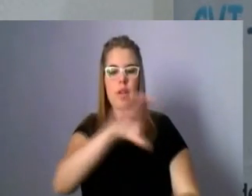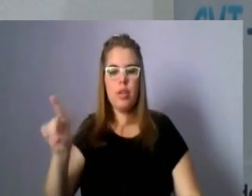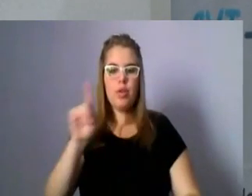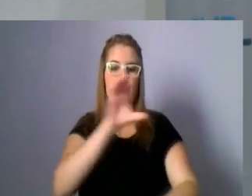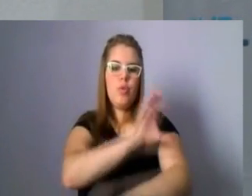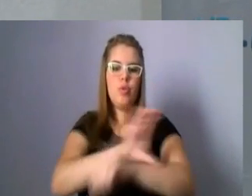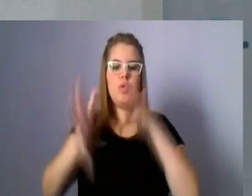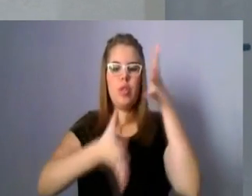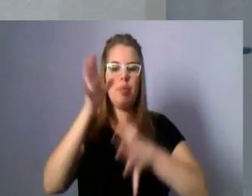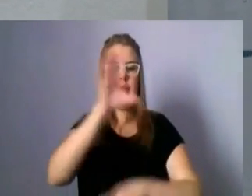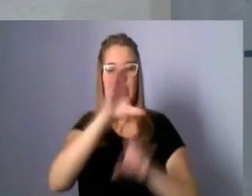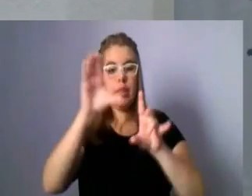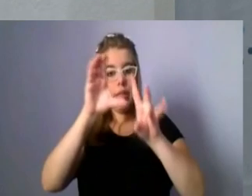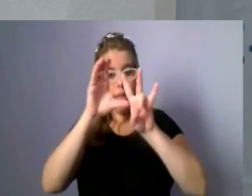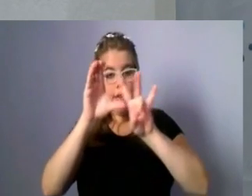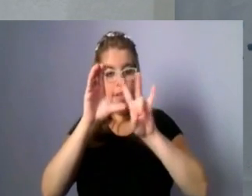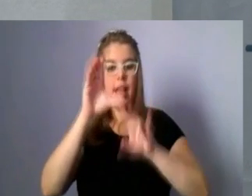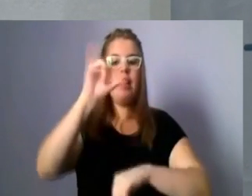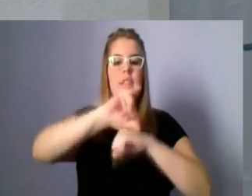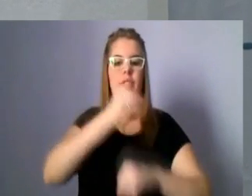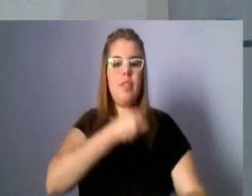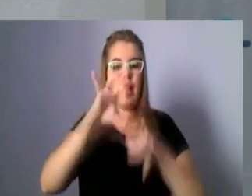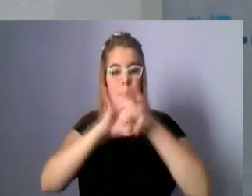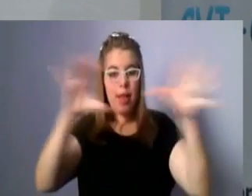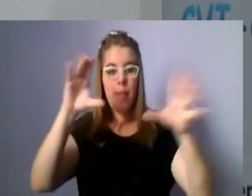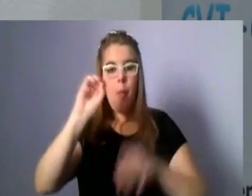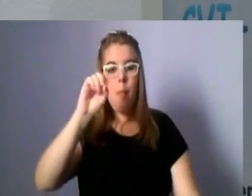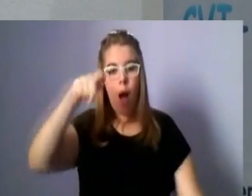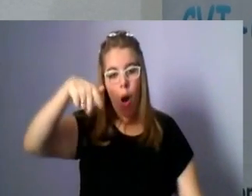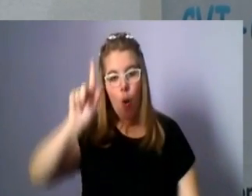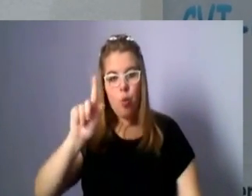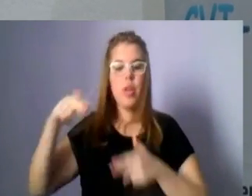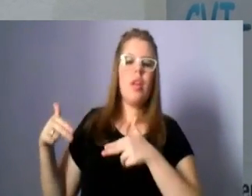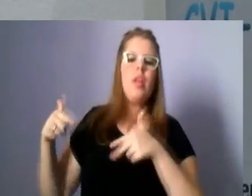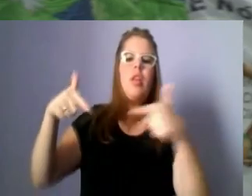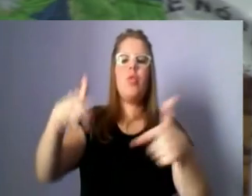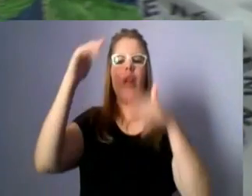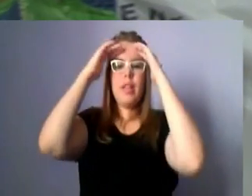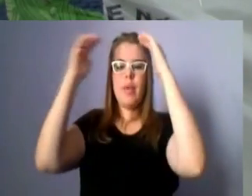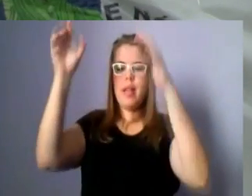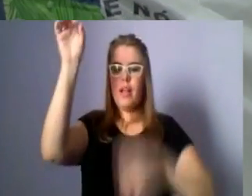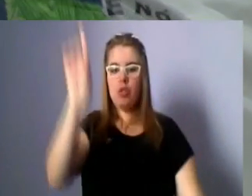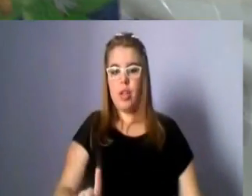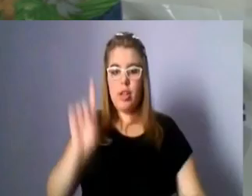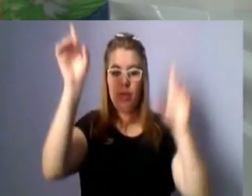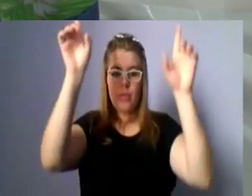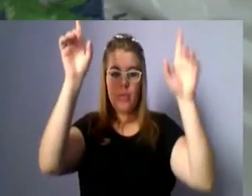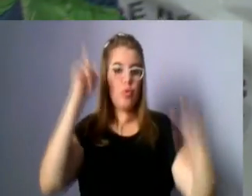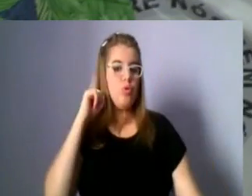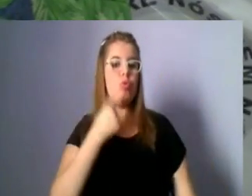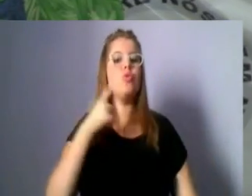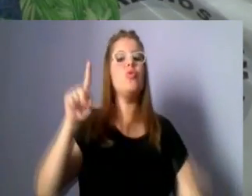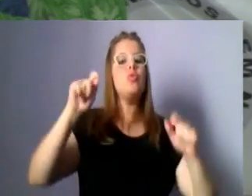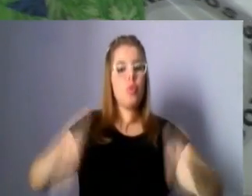de Libras do CVI Campinas, o Centro de Vida Independente, uma ONG que luta para que sejam respeitados os direitos não só do